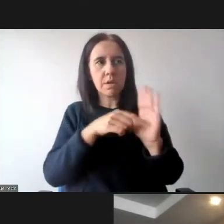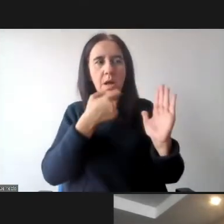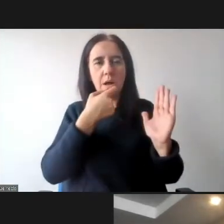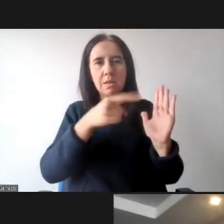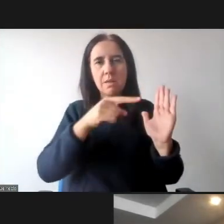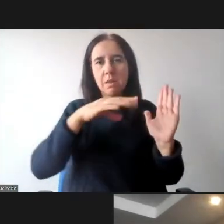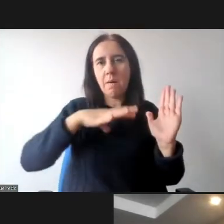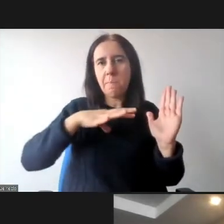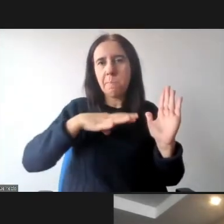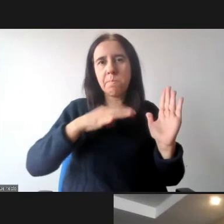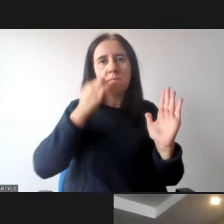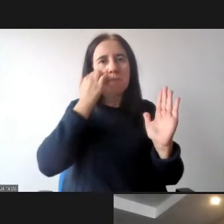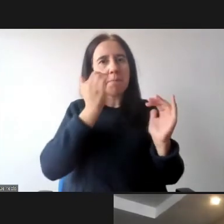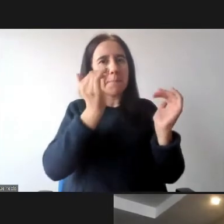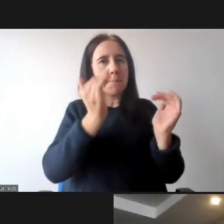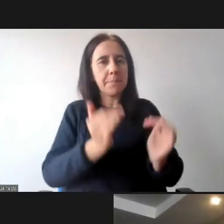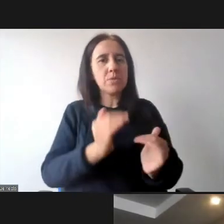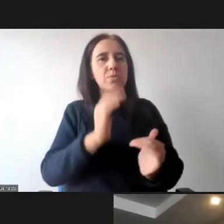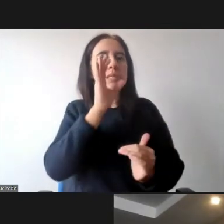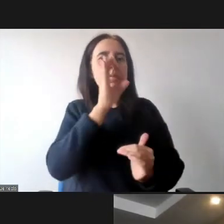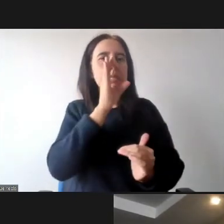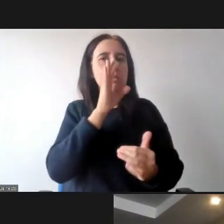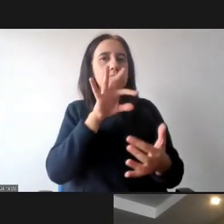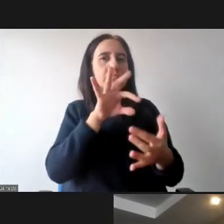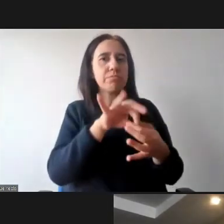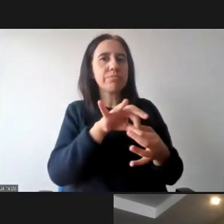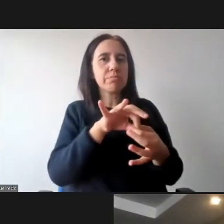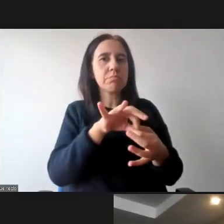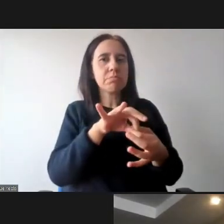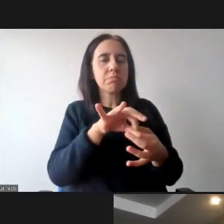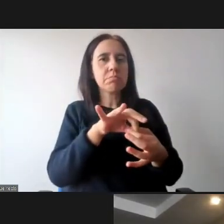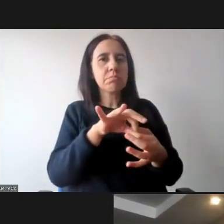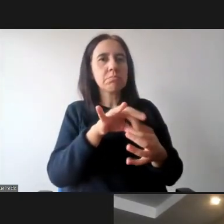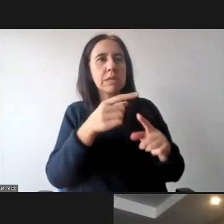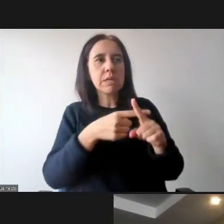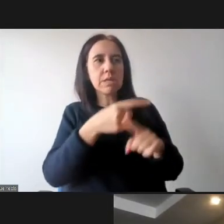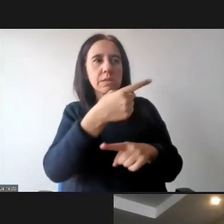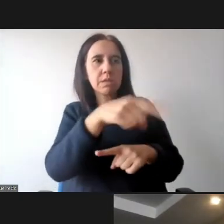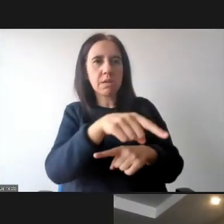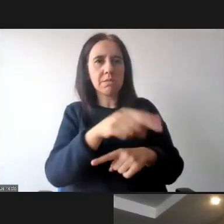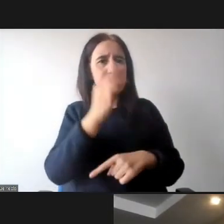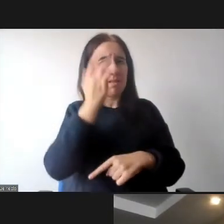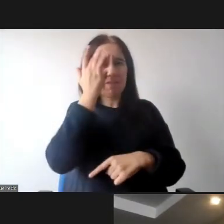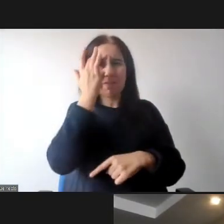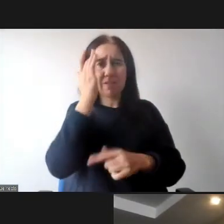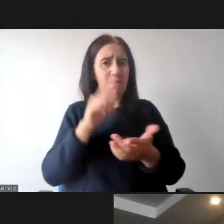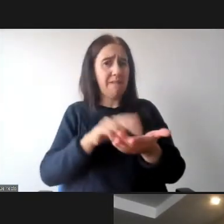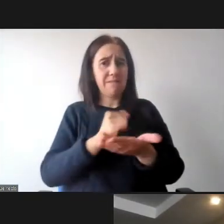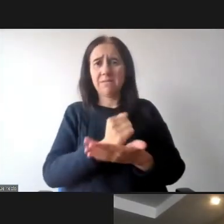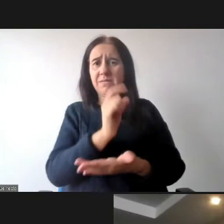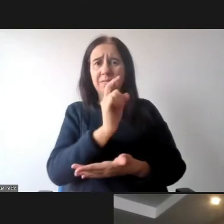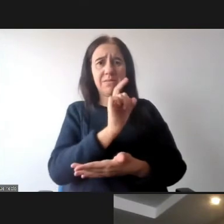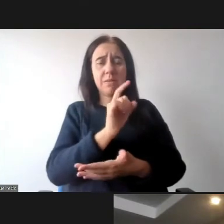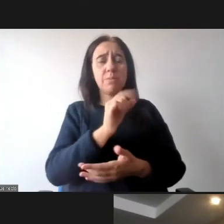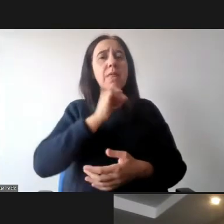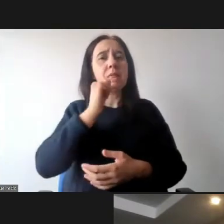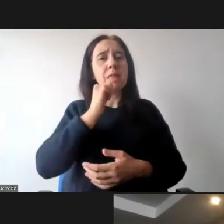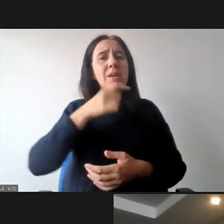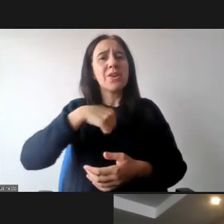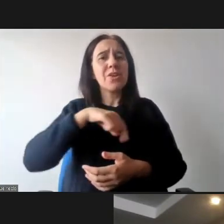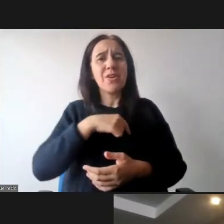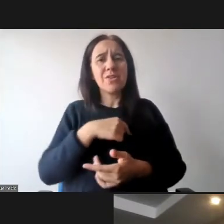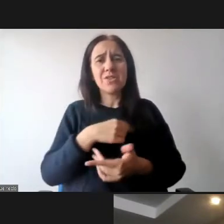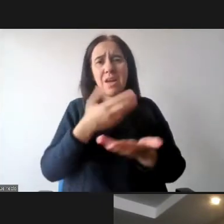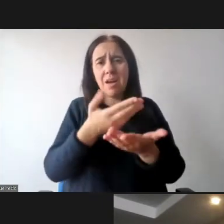a menos gravosa do ponto de vista dos interesses em causa, nem sempre é fácil, porque muitas vezes nós temos vários